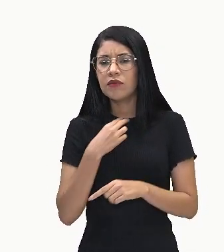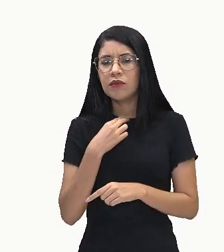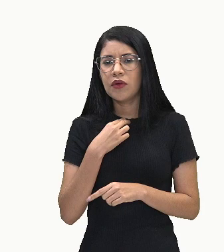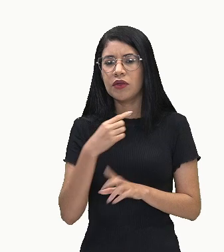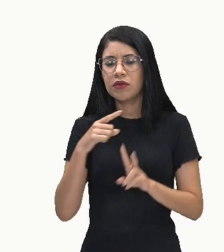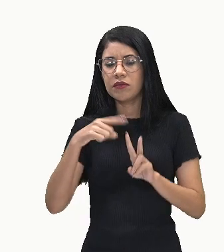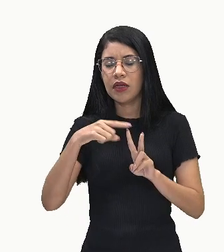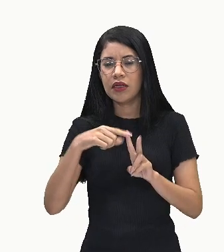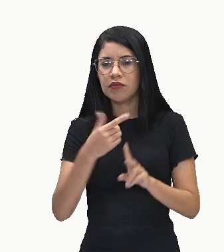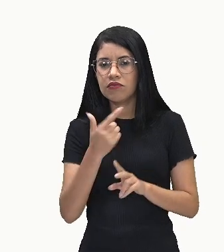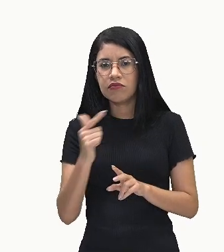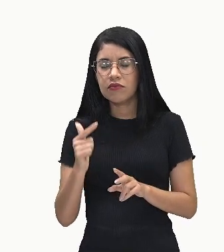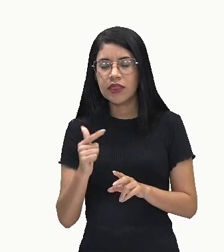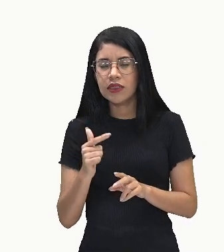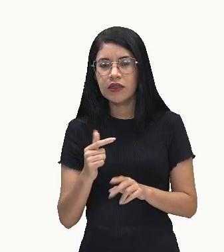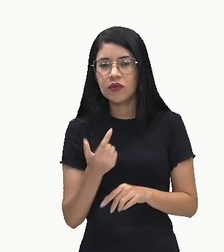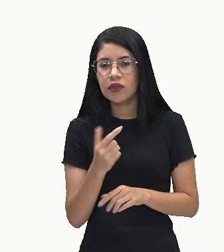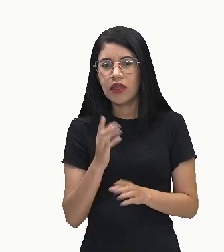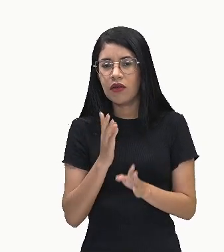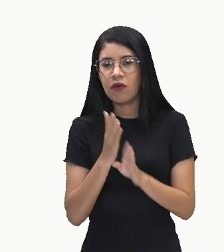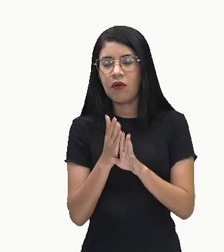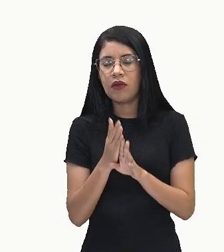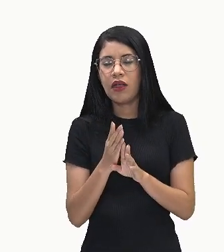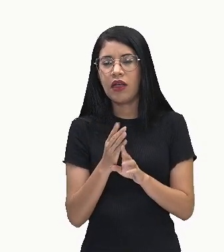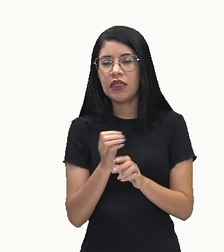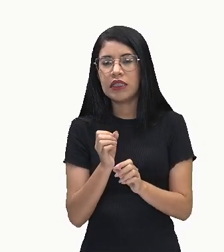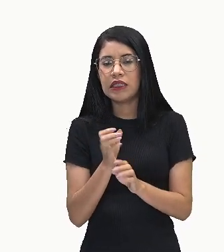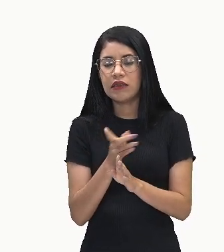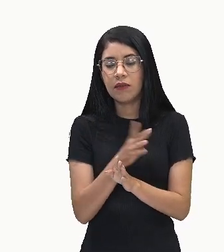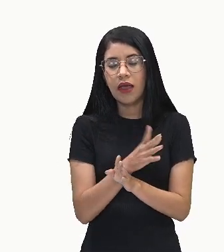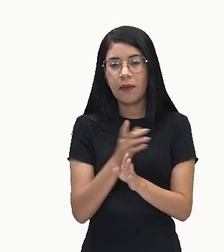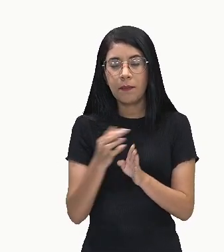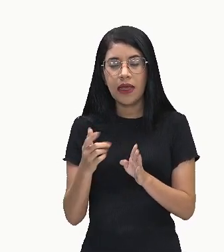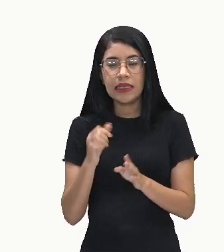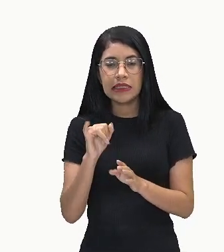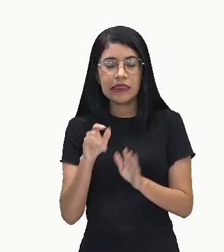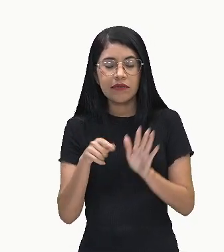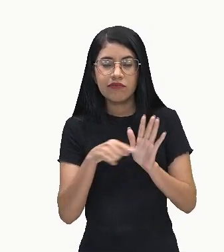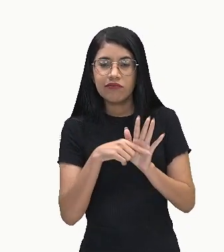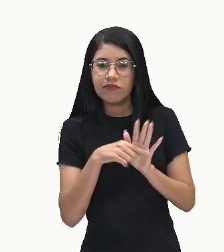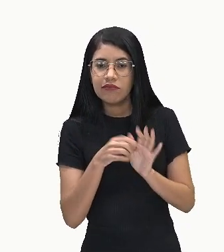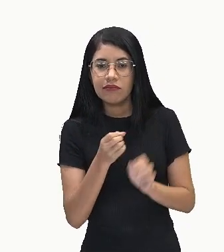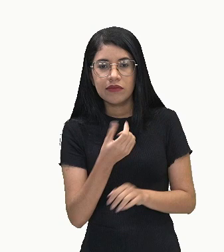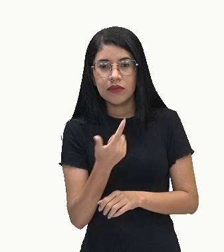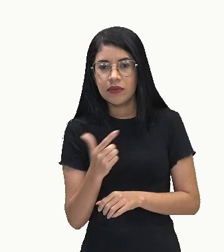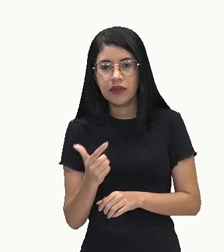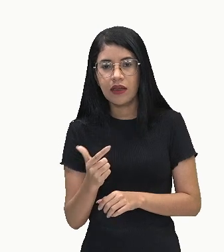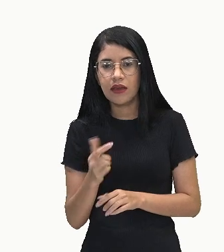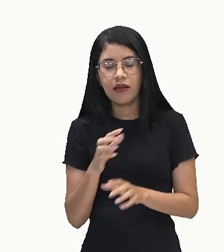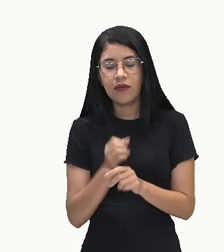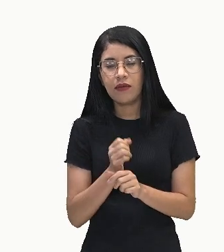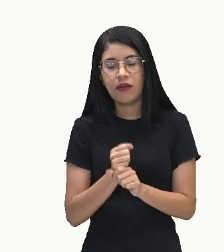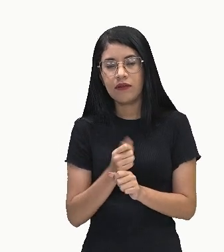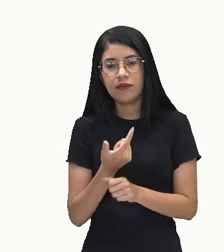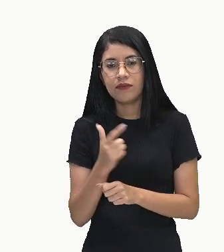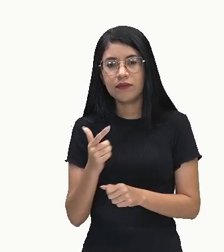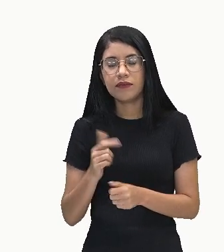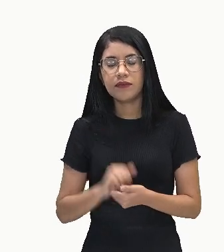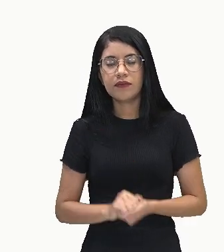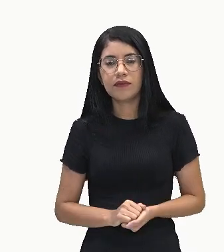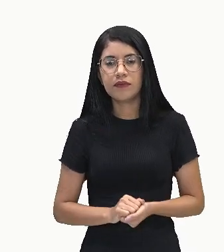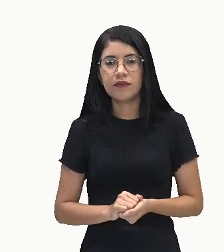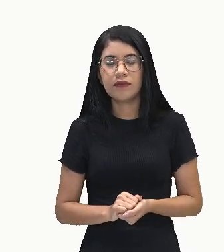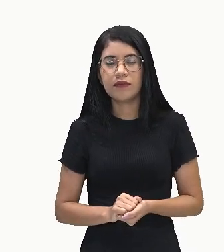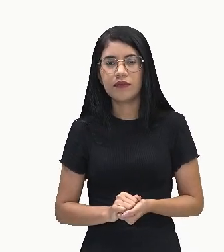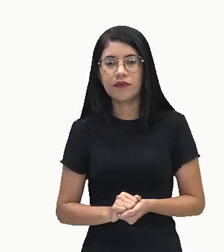raiz? Não tem como determinar raiz nos números reais de um número negativo, cujo não tem como calcular, né, dentro do conjunto dos